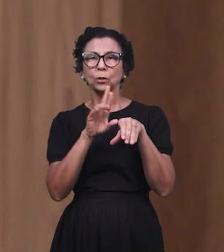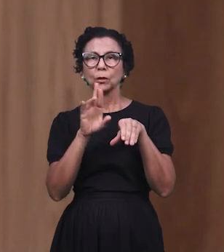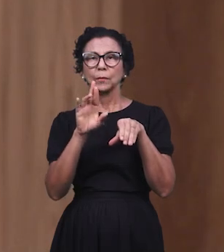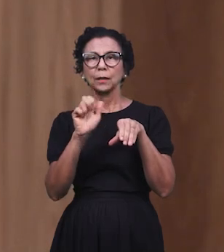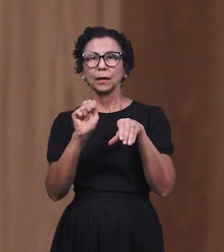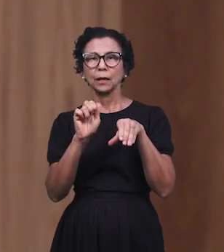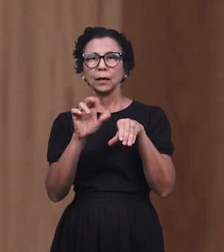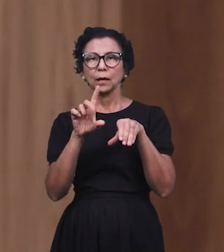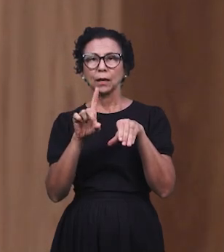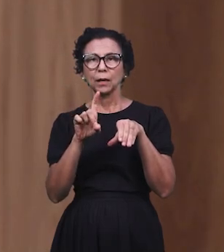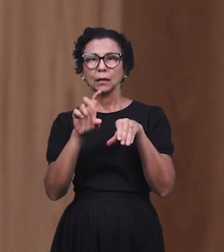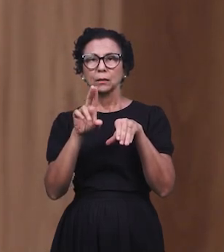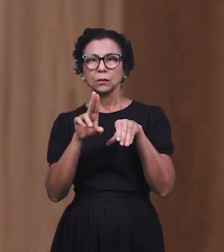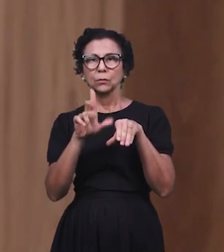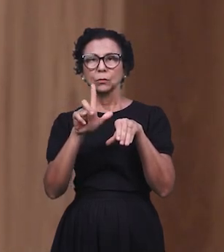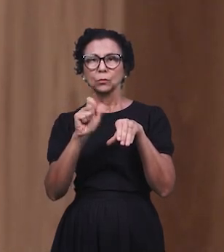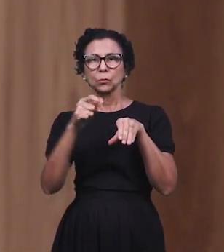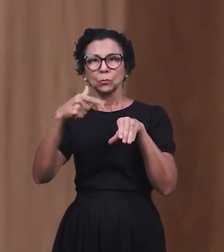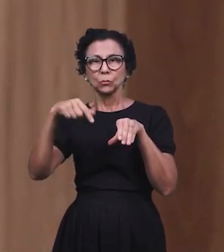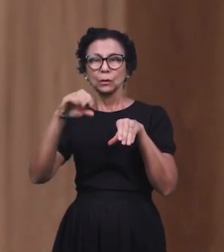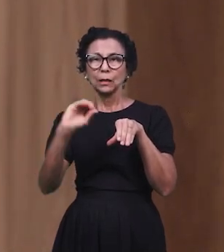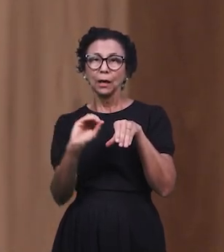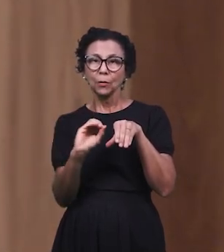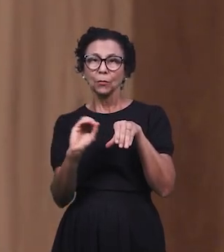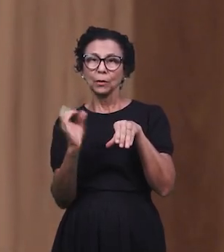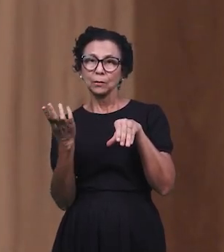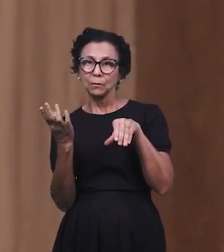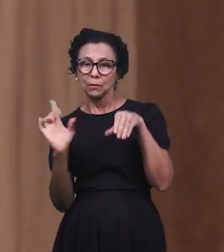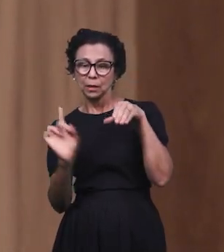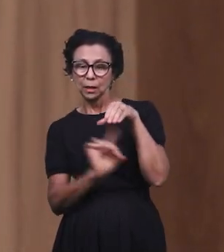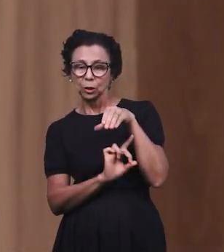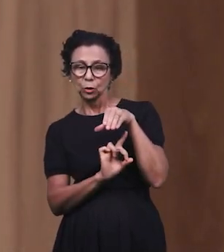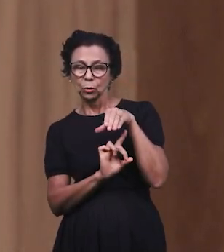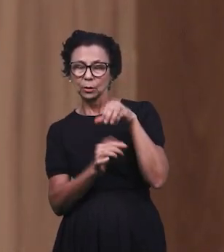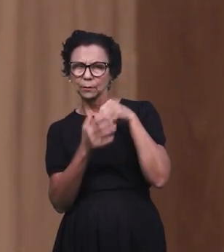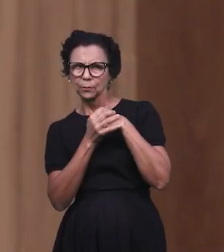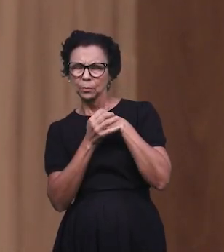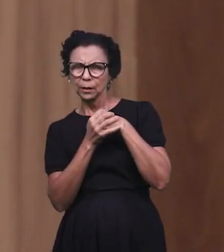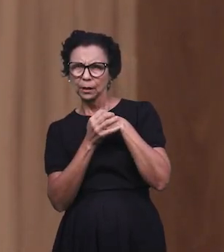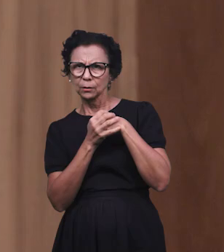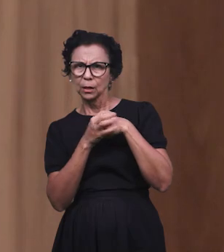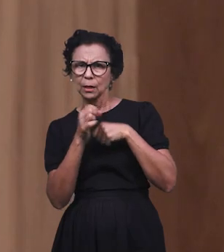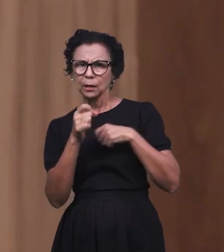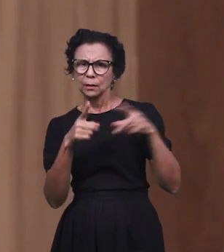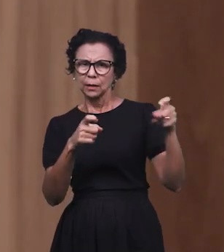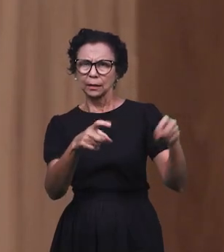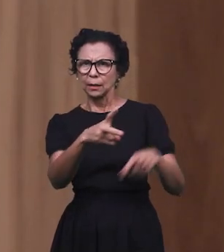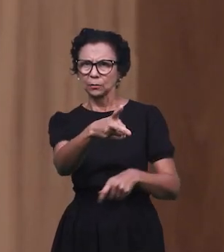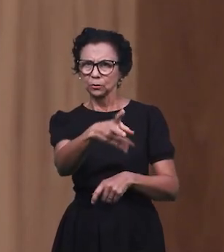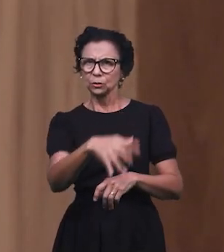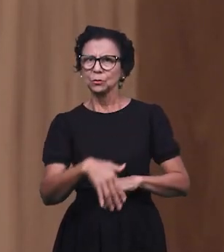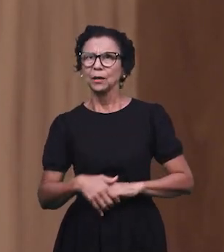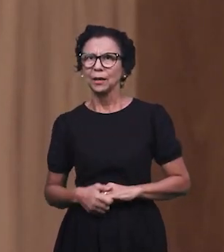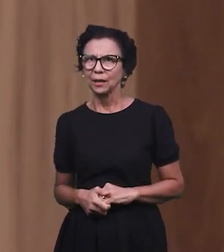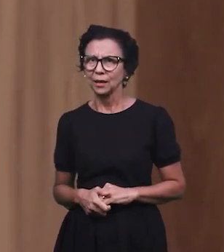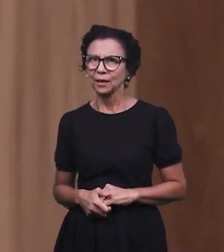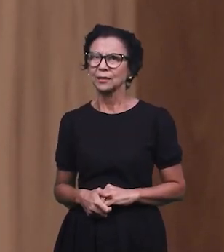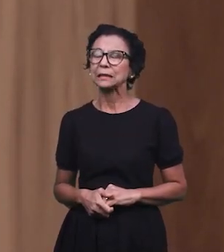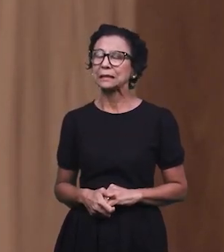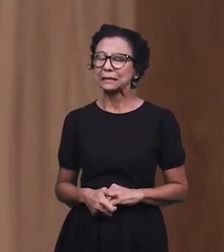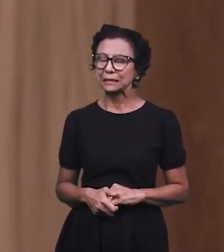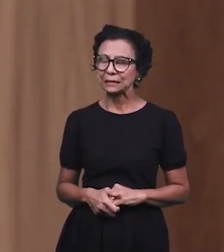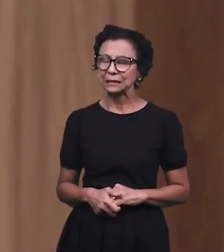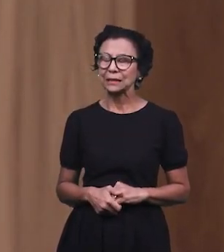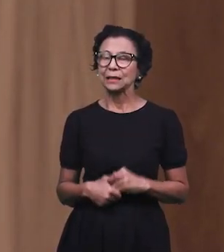refúgio. Né? Ele se refugiou ali até o momento correto. Ele não foi ao combate. E a palavra de Deus fala que ali